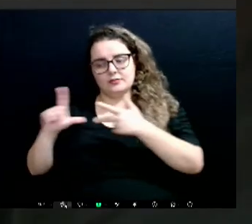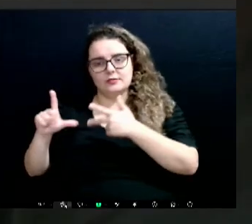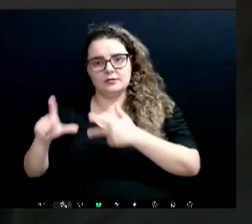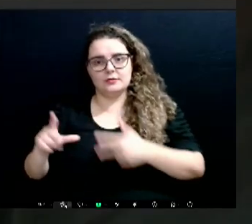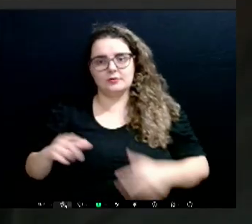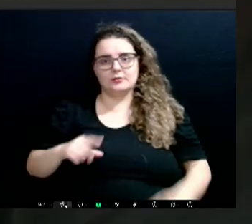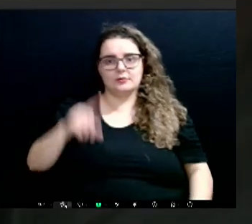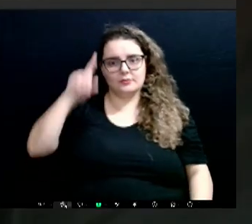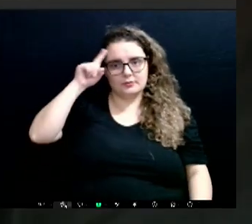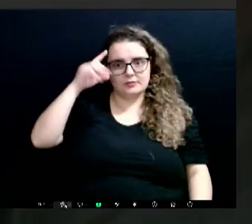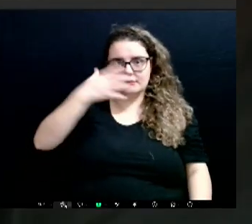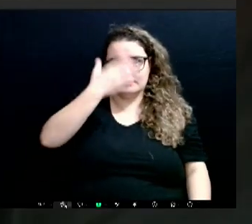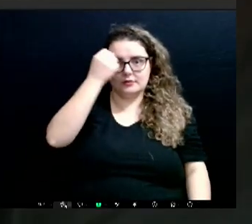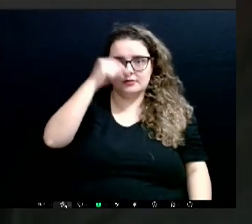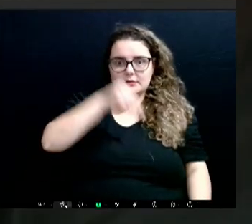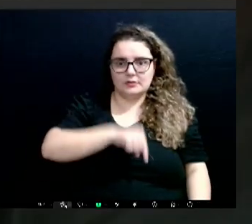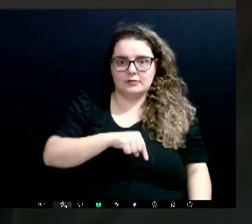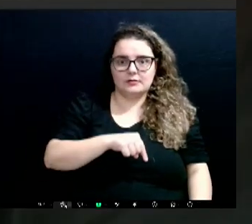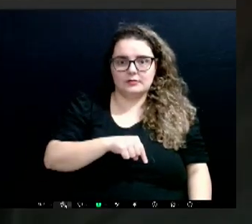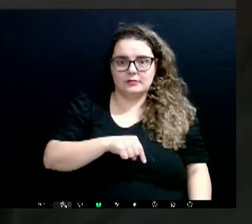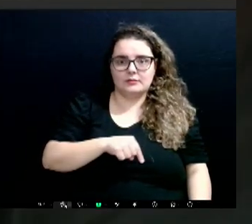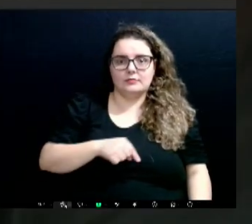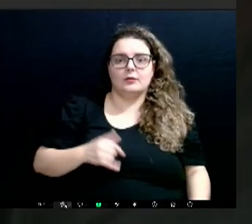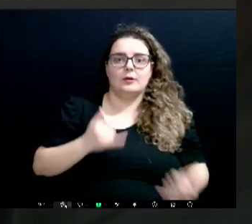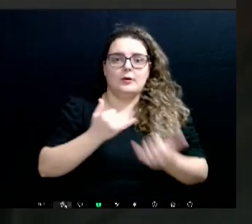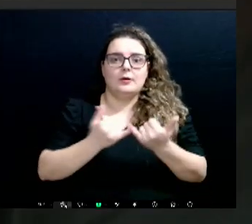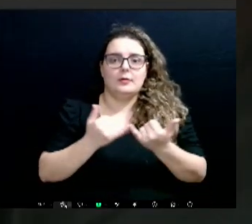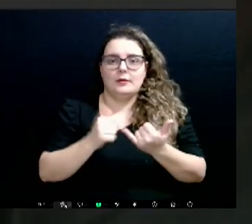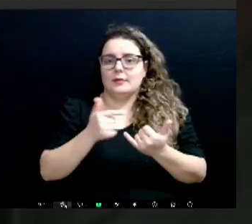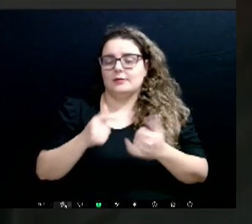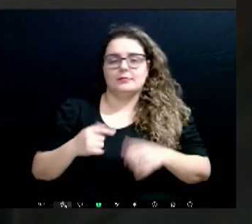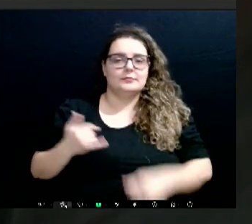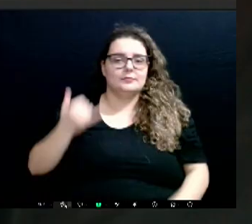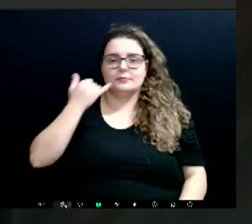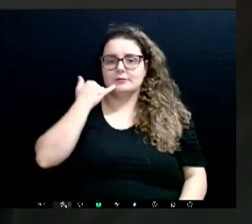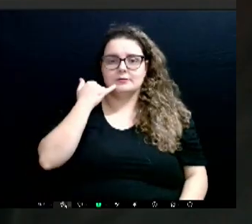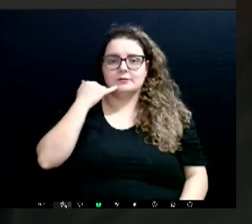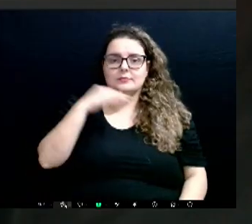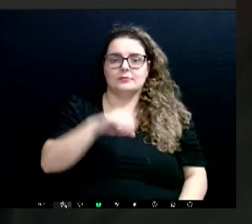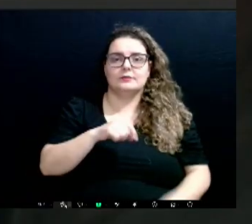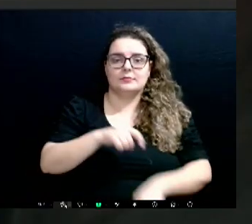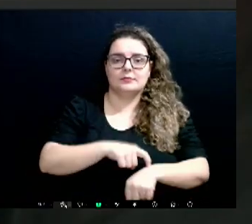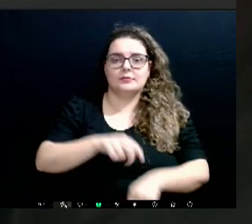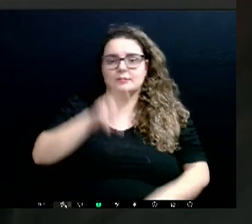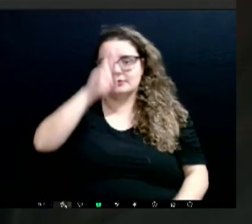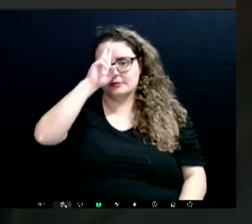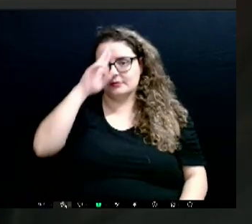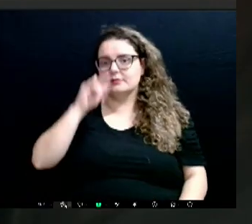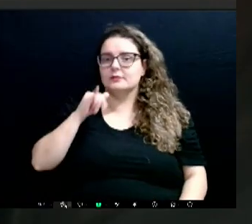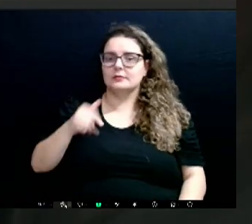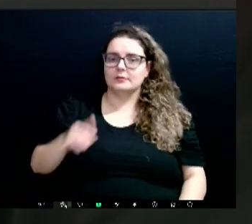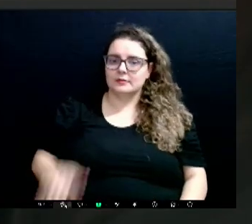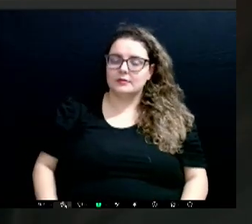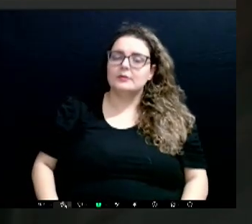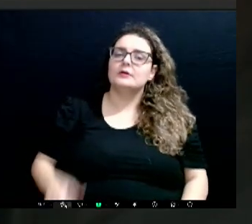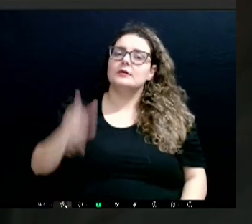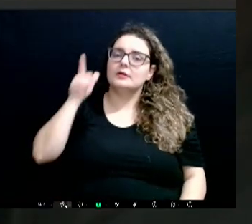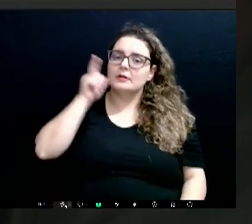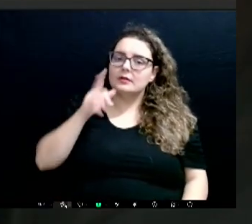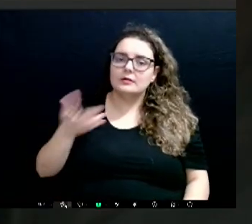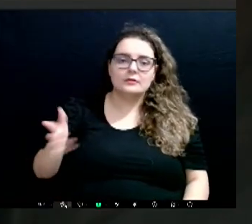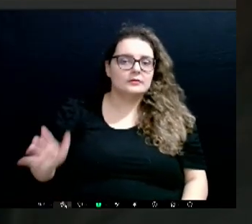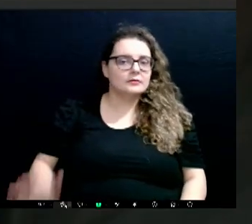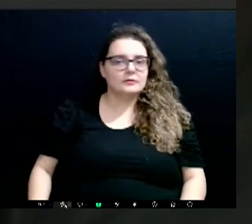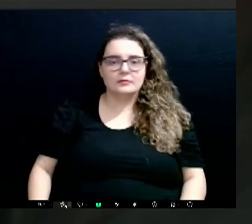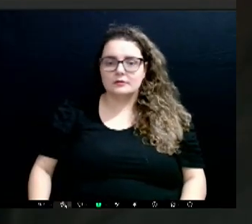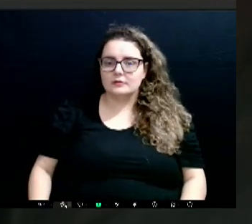aqui, eu passei meio período sem o meu celular. Só vim buscar aqui na hora do almoço. E eu vou te falar que eu consegui. Gente, super